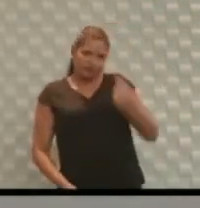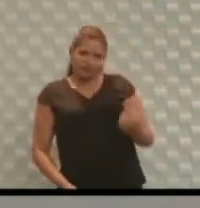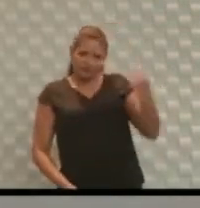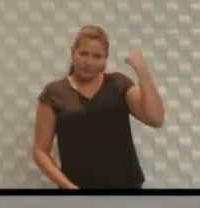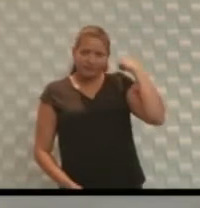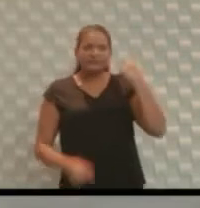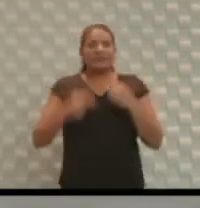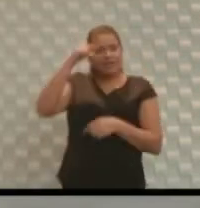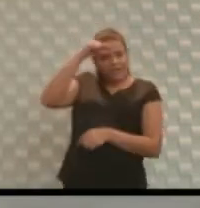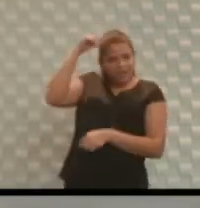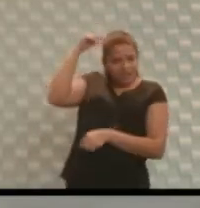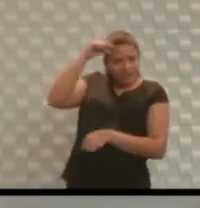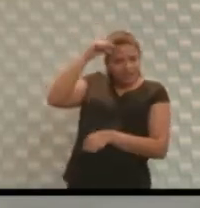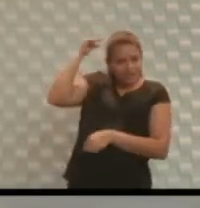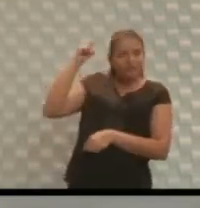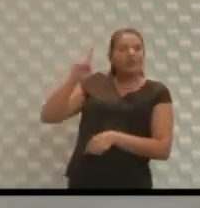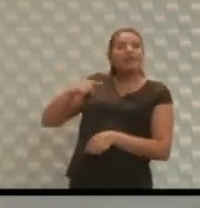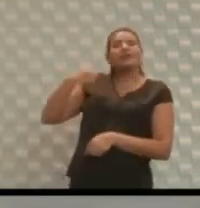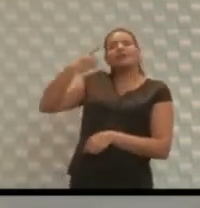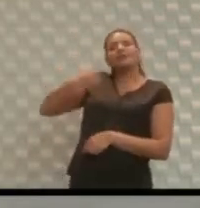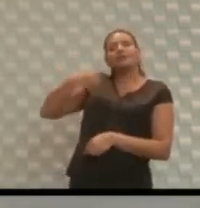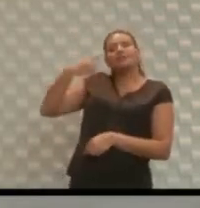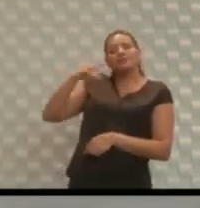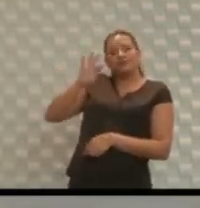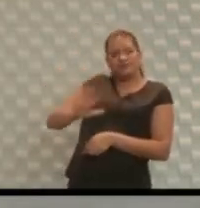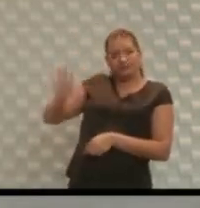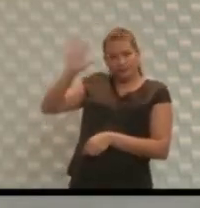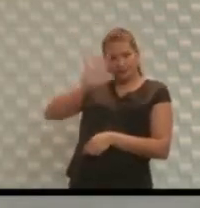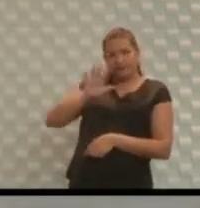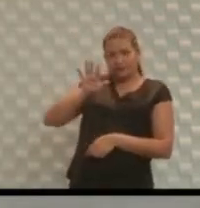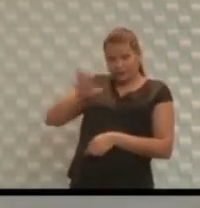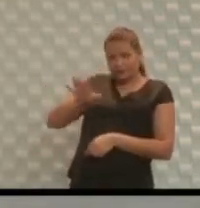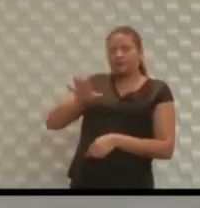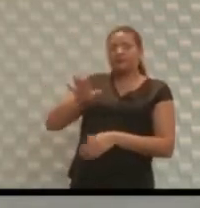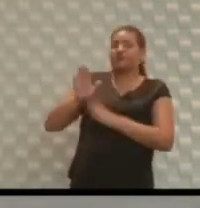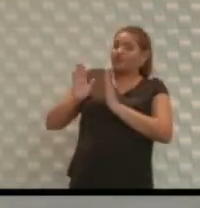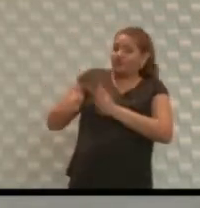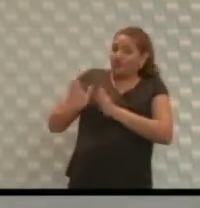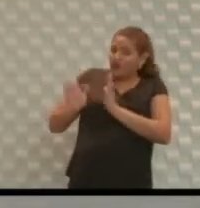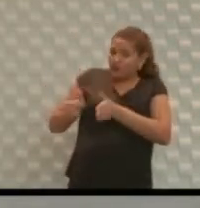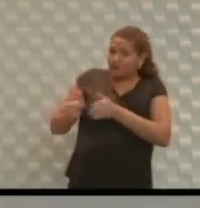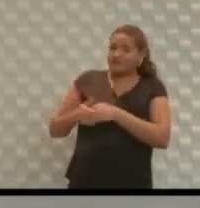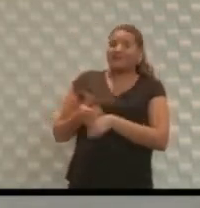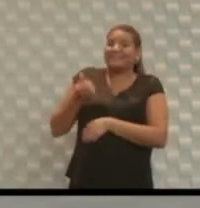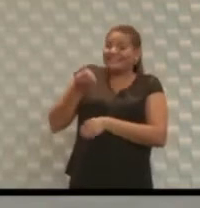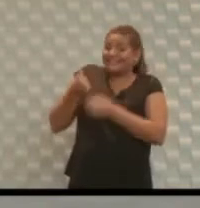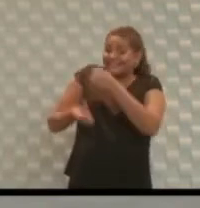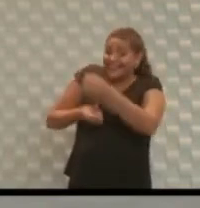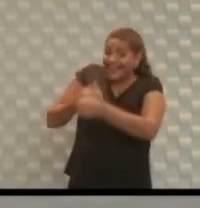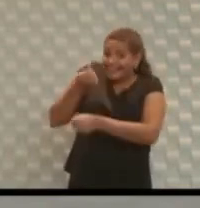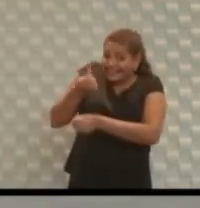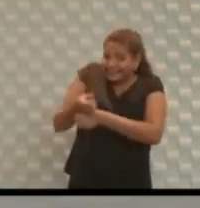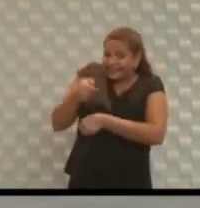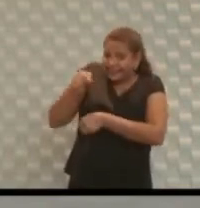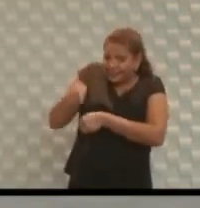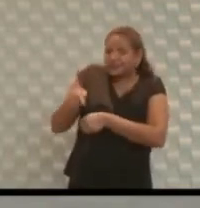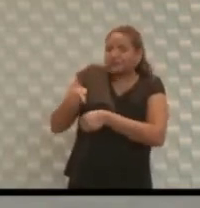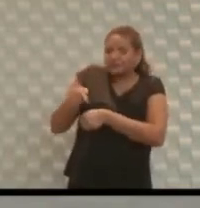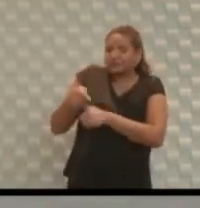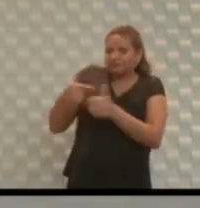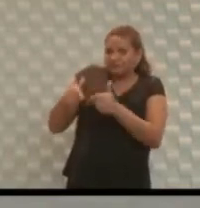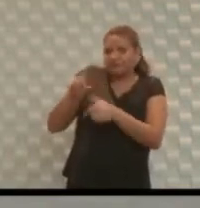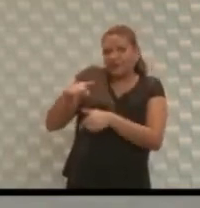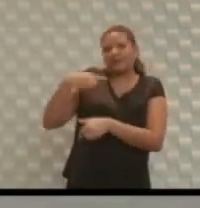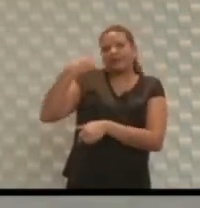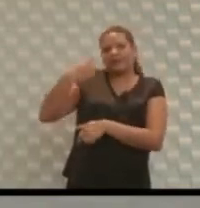alguns dias fora de casa durante a semana. Gente, ele fez isso durante 6 anos. Os